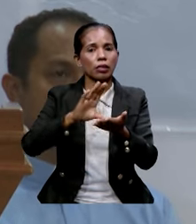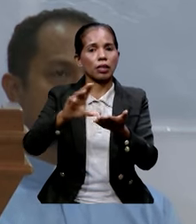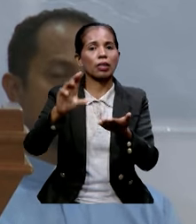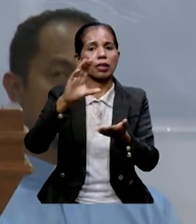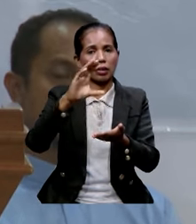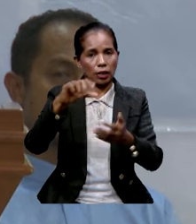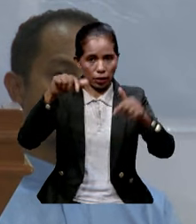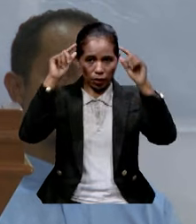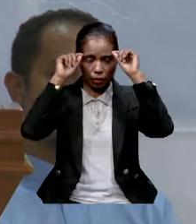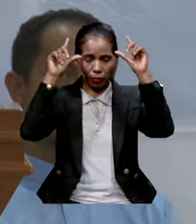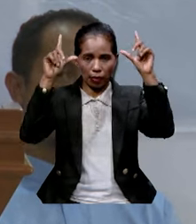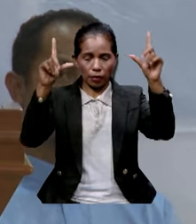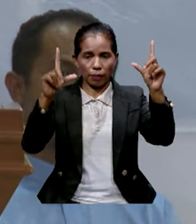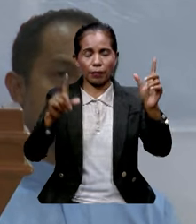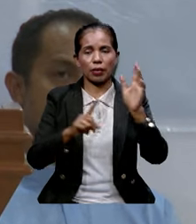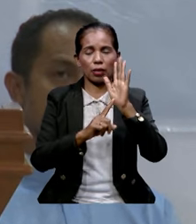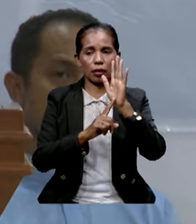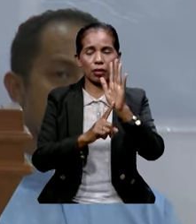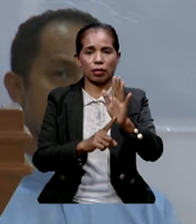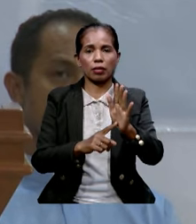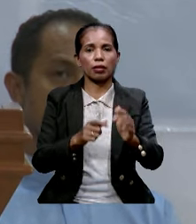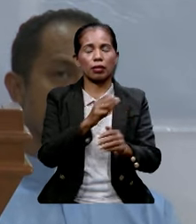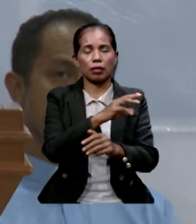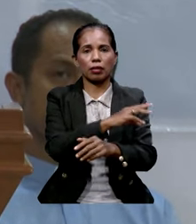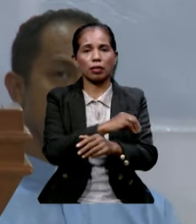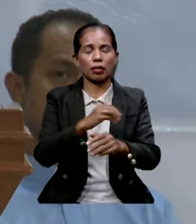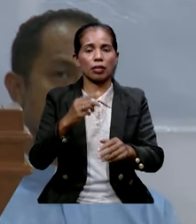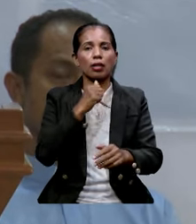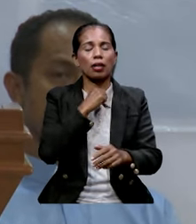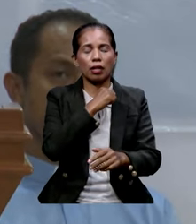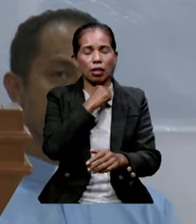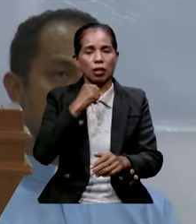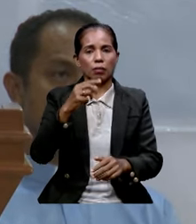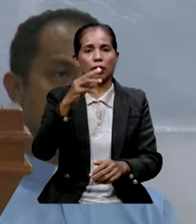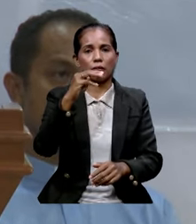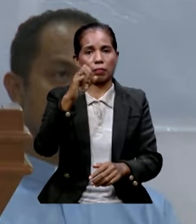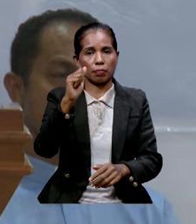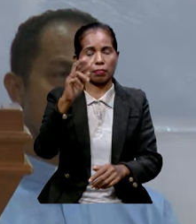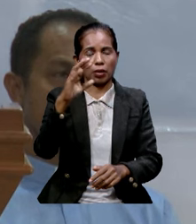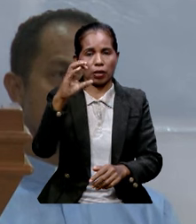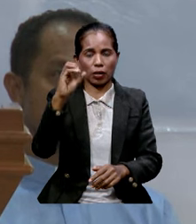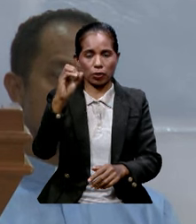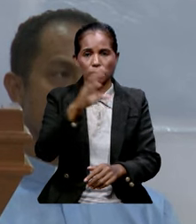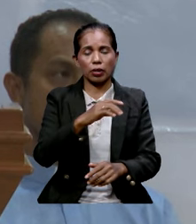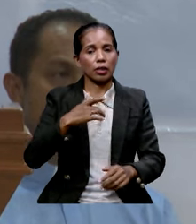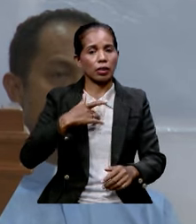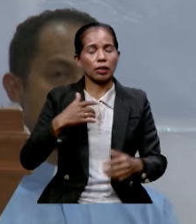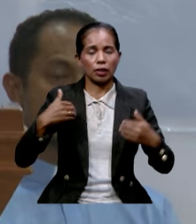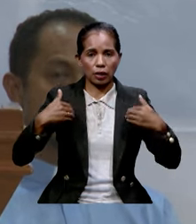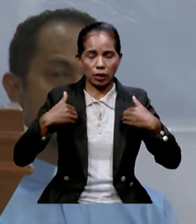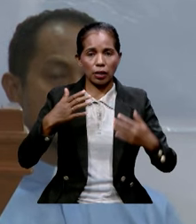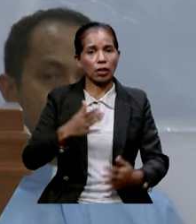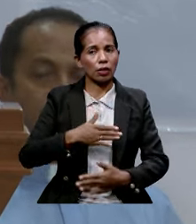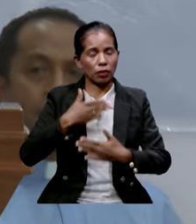Timor-Leste, Reverendíssimo Monsenhor Marco Sprizzi, têm a grande alegria e a